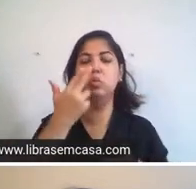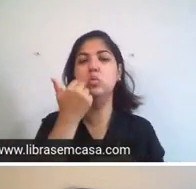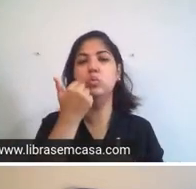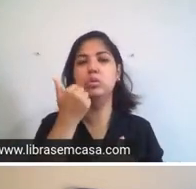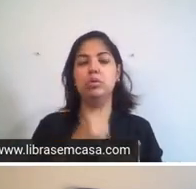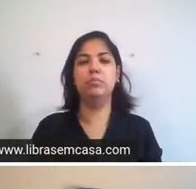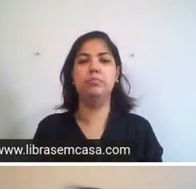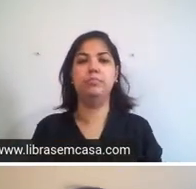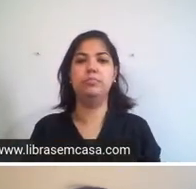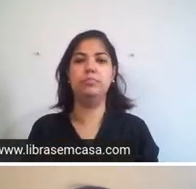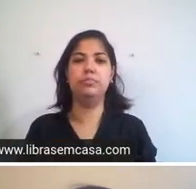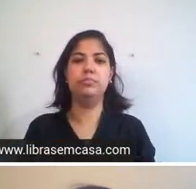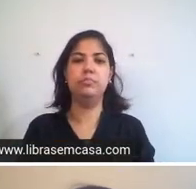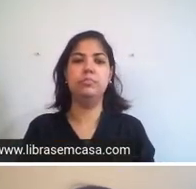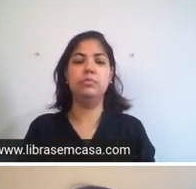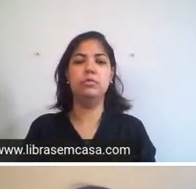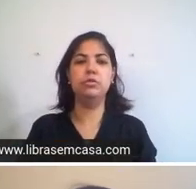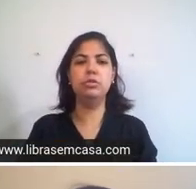Obrigada, Marina.